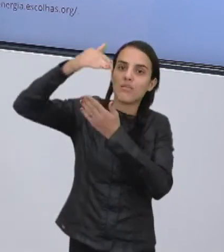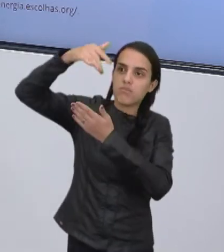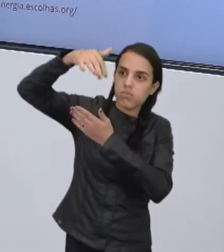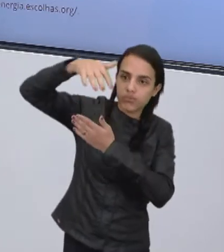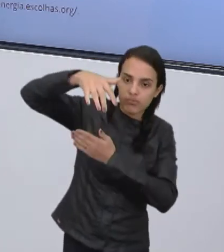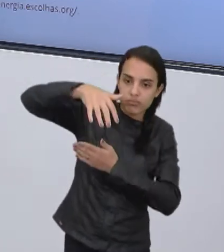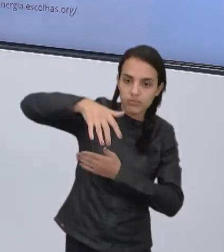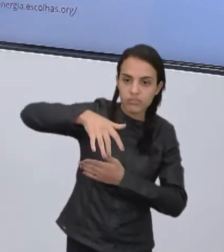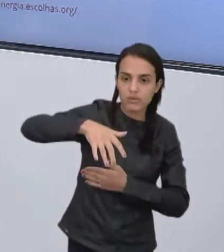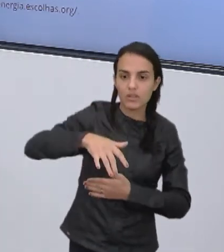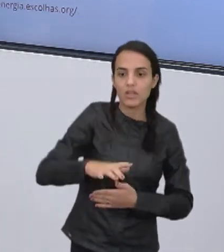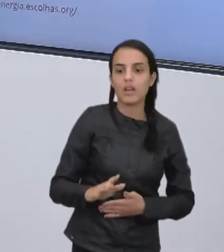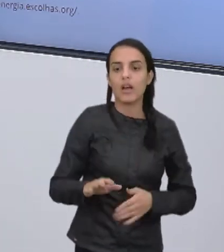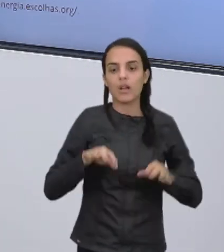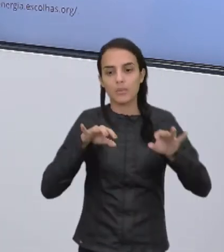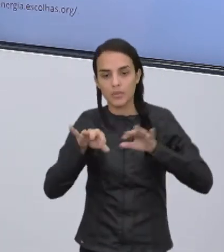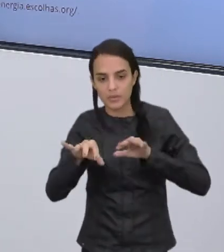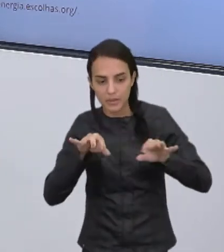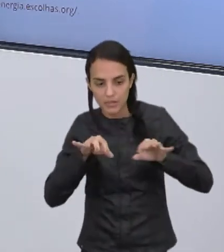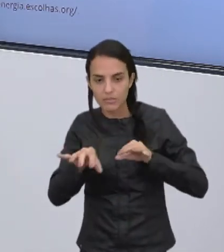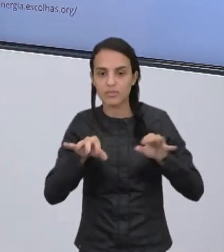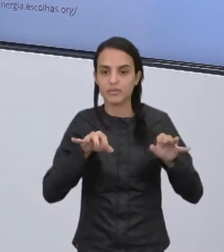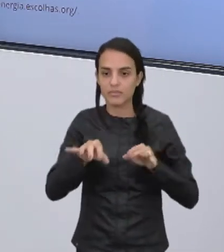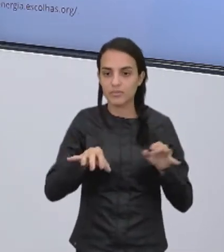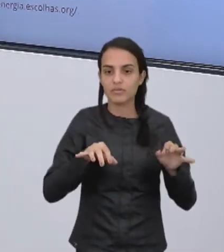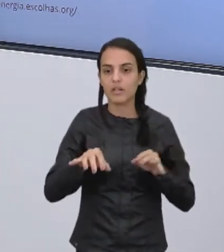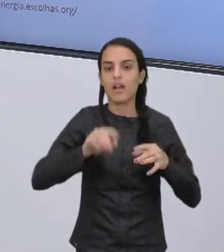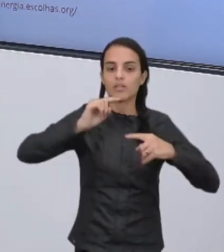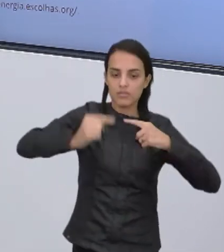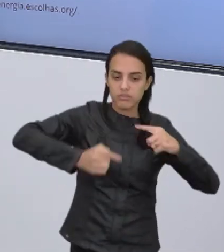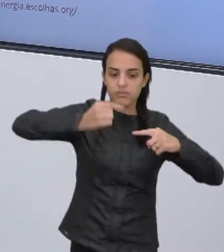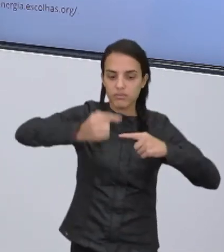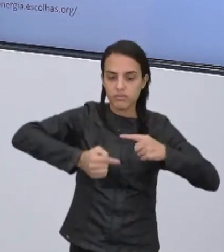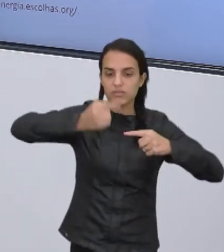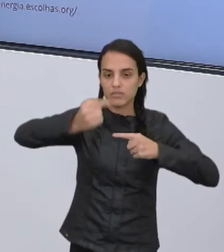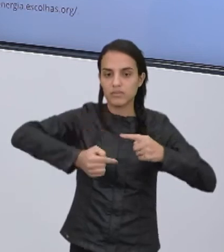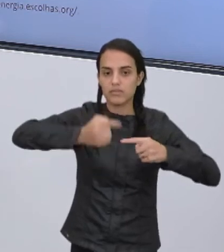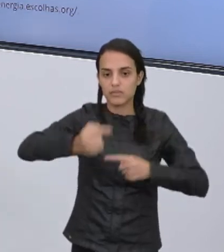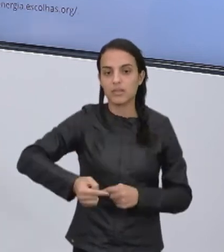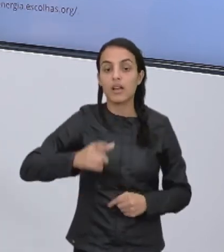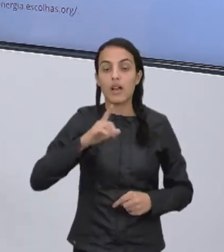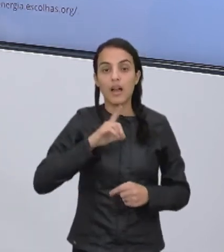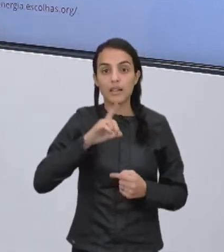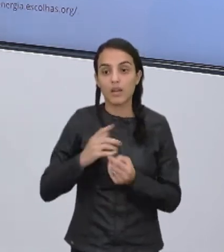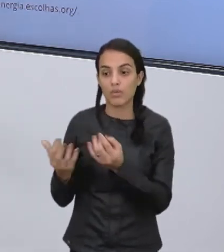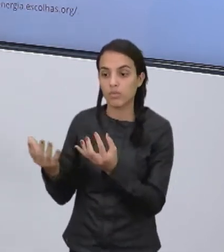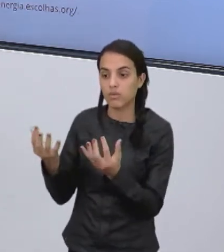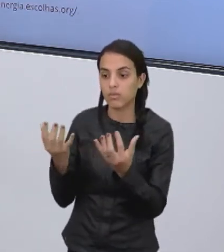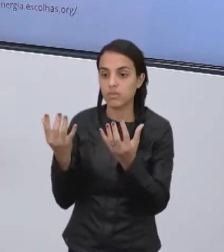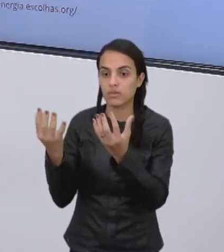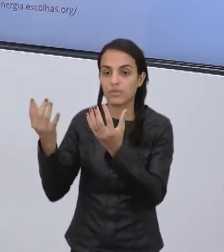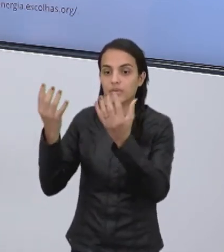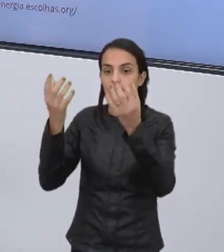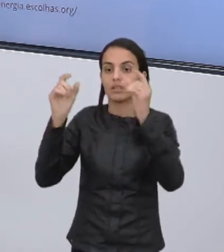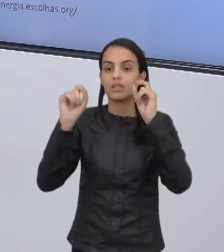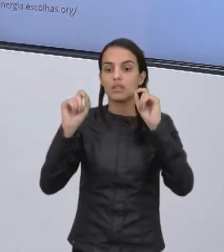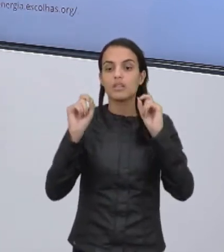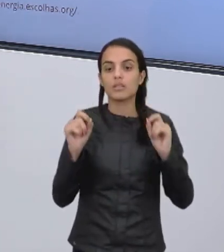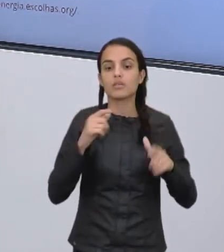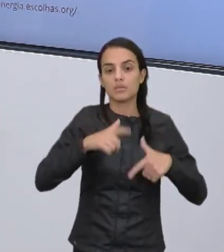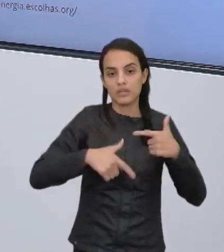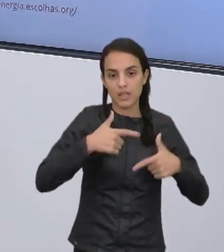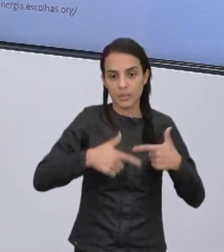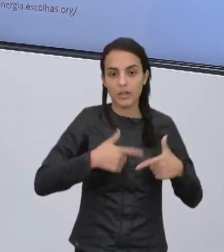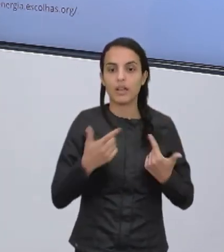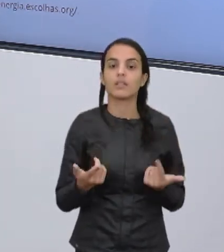movimento da água é que gira a turbina. Lá no caso das térmicas, a gente tem o vapor realizando esse trabalho, né?